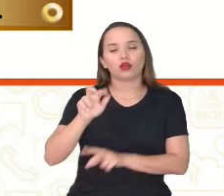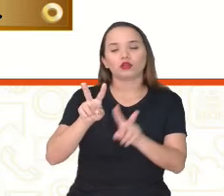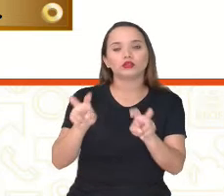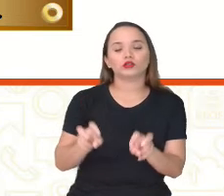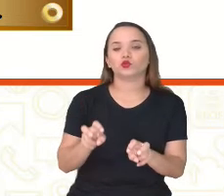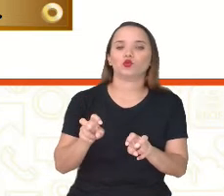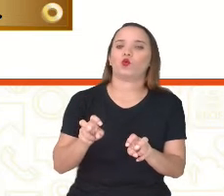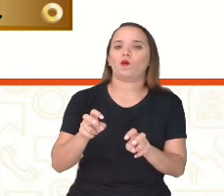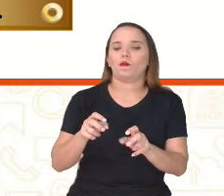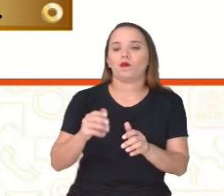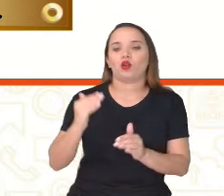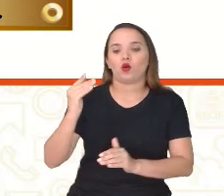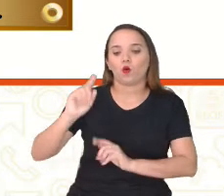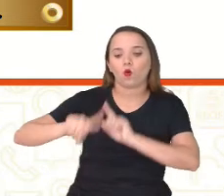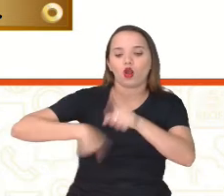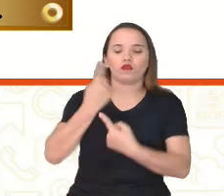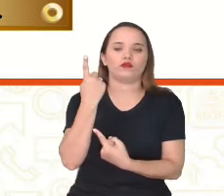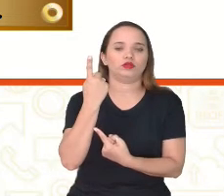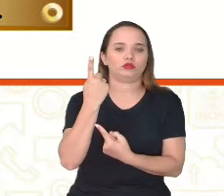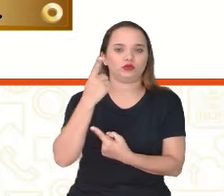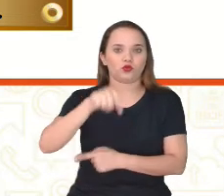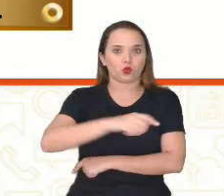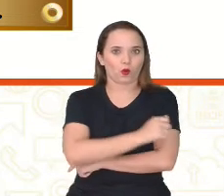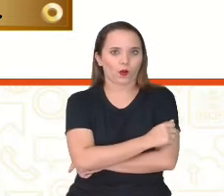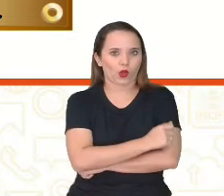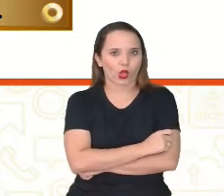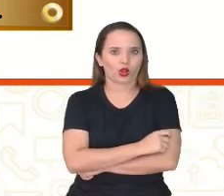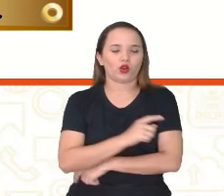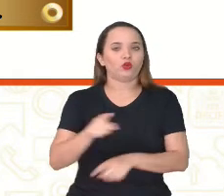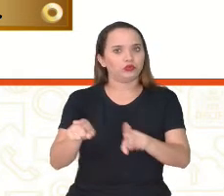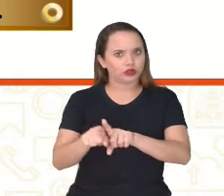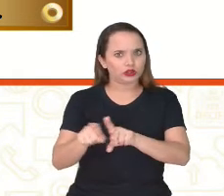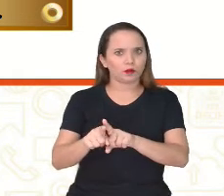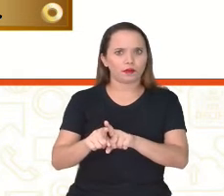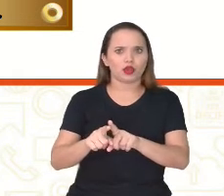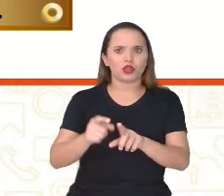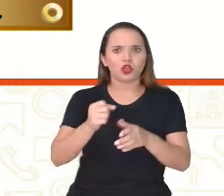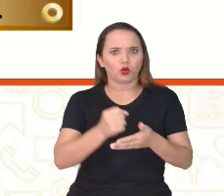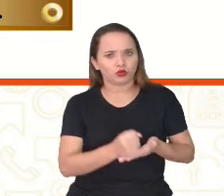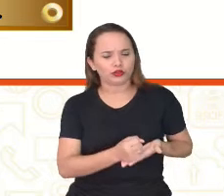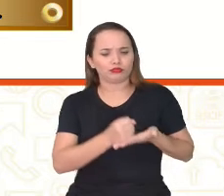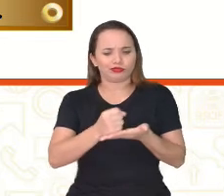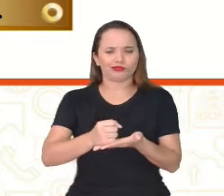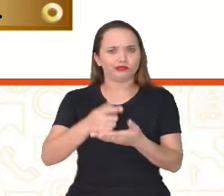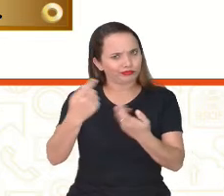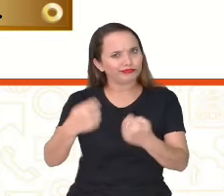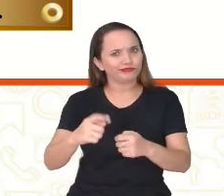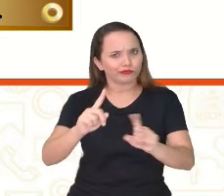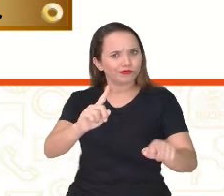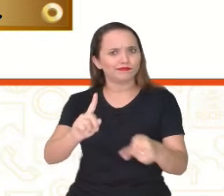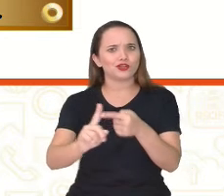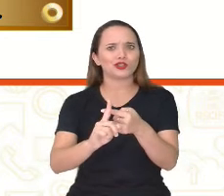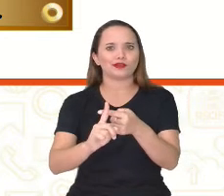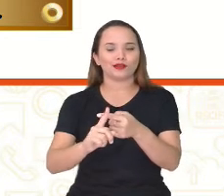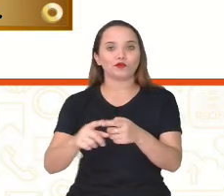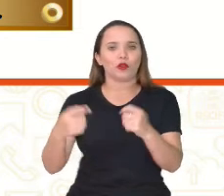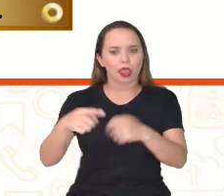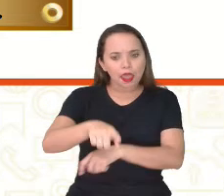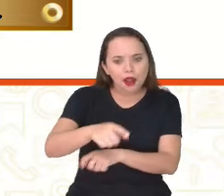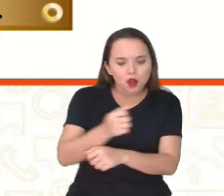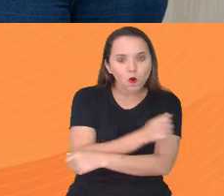ser percebidos. E com reforço positivo, porque ele precisa ser contemplado, ele precisa se